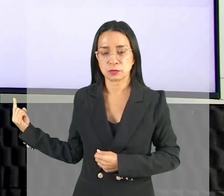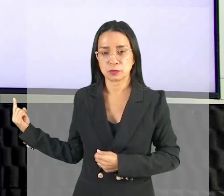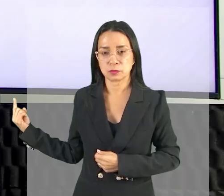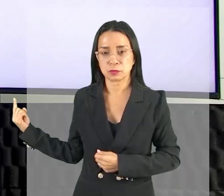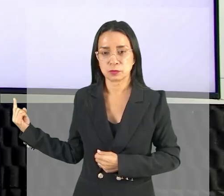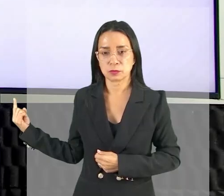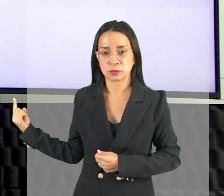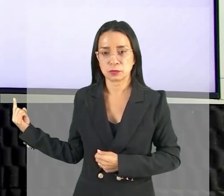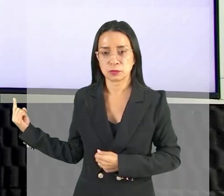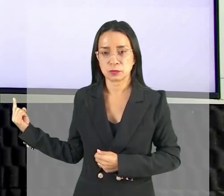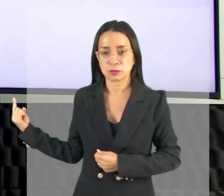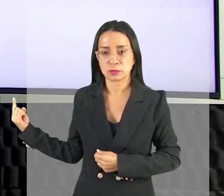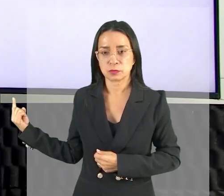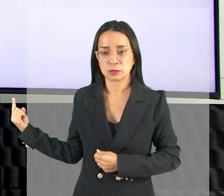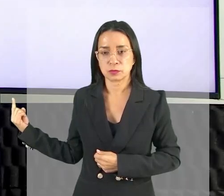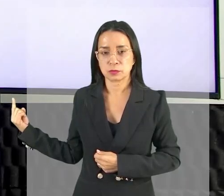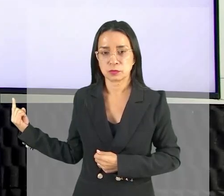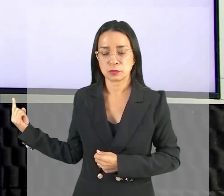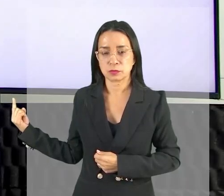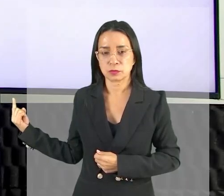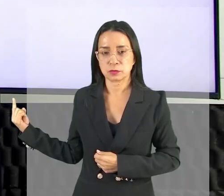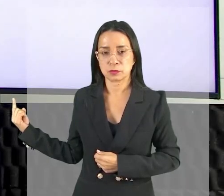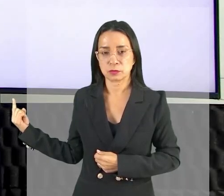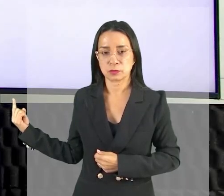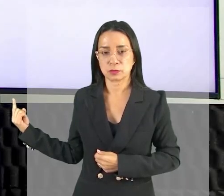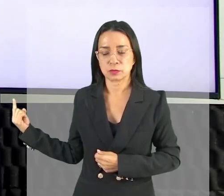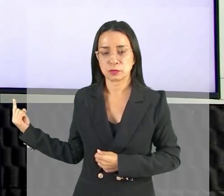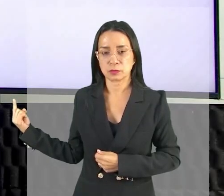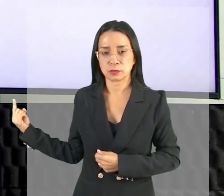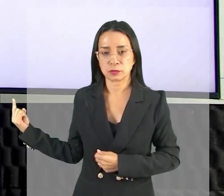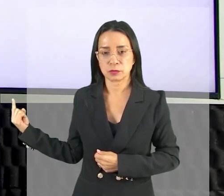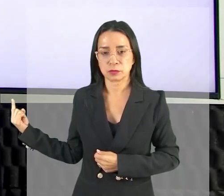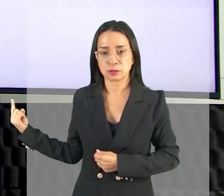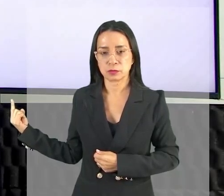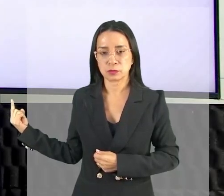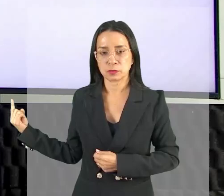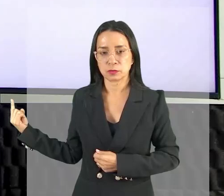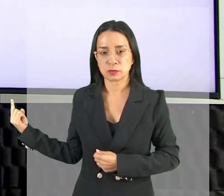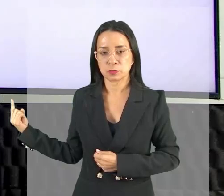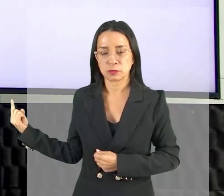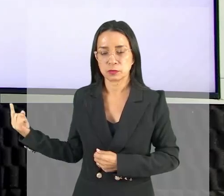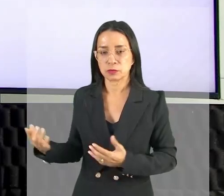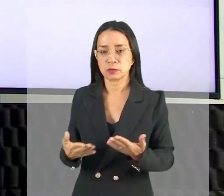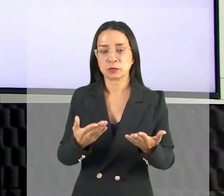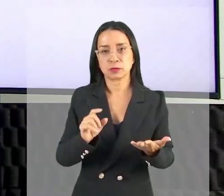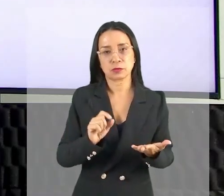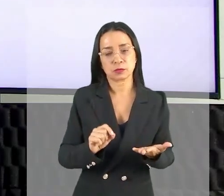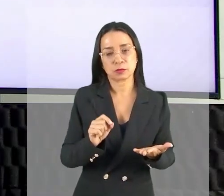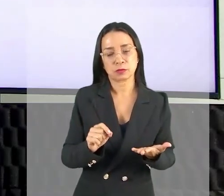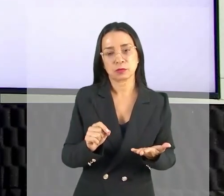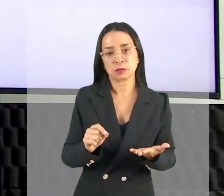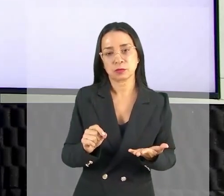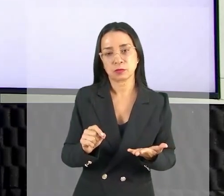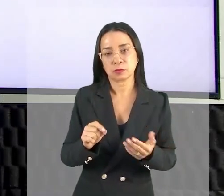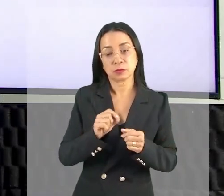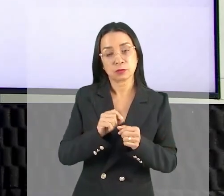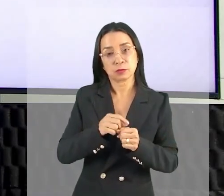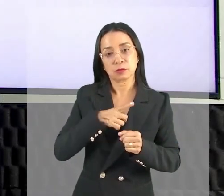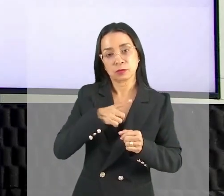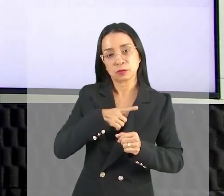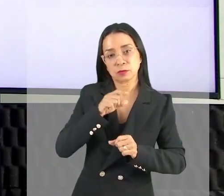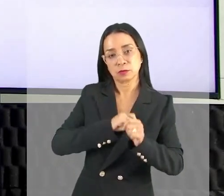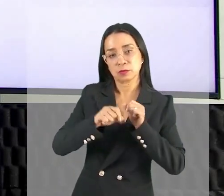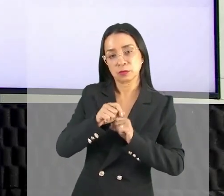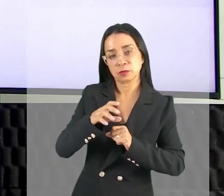espécie ancestral, os protistas englobam seres de distintas linhagens evolutivas. Então, isso faz com que eles tenham